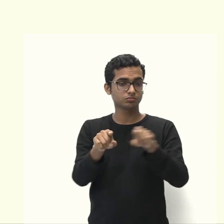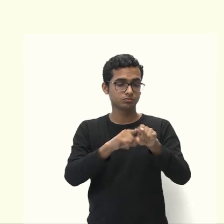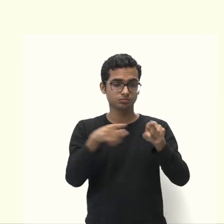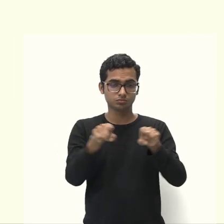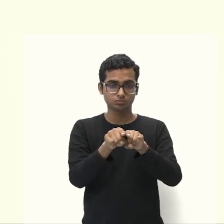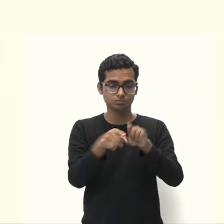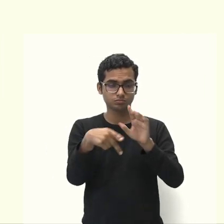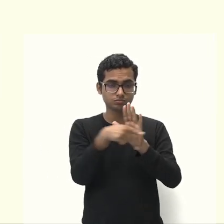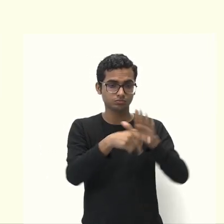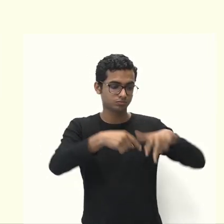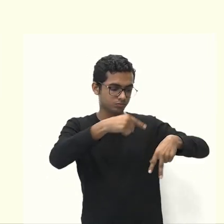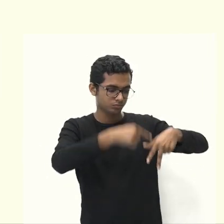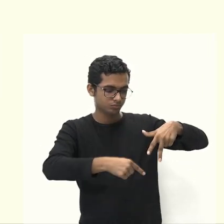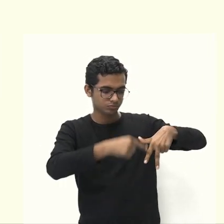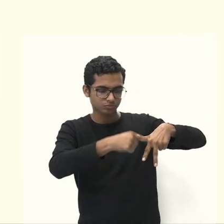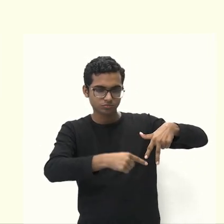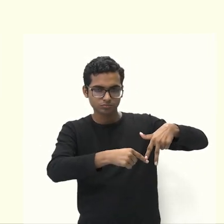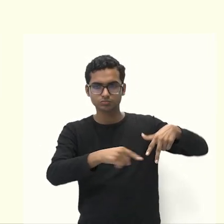perna.